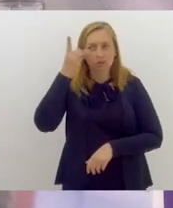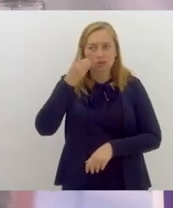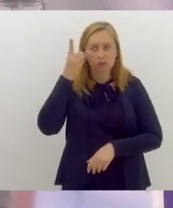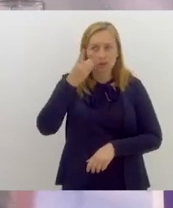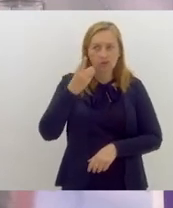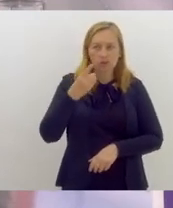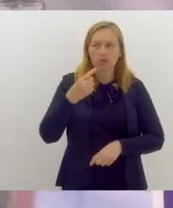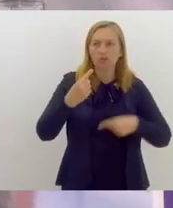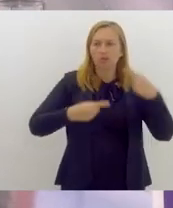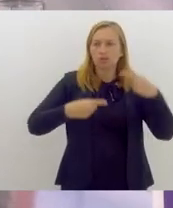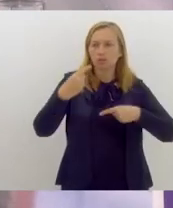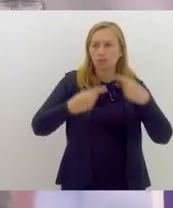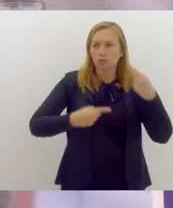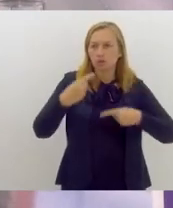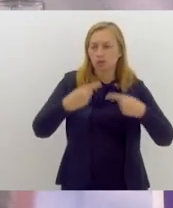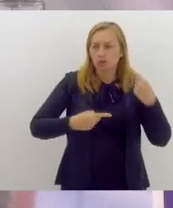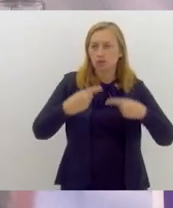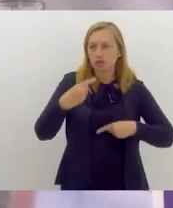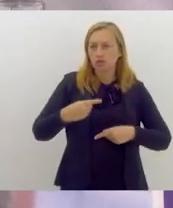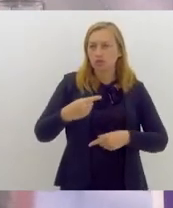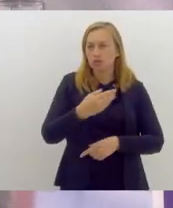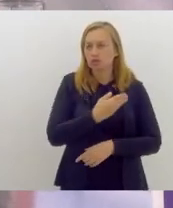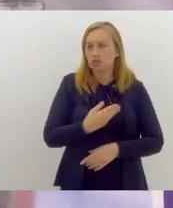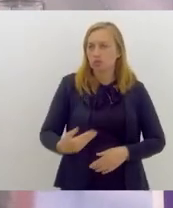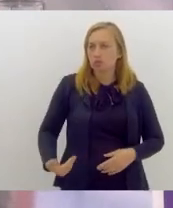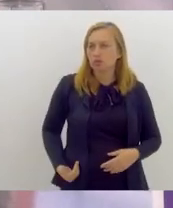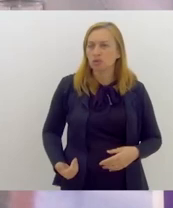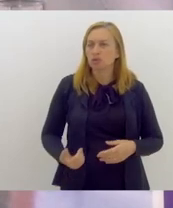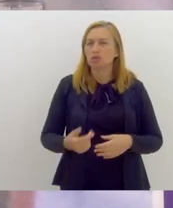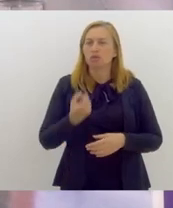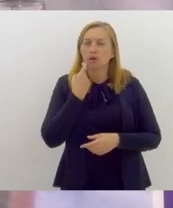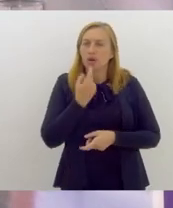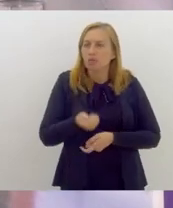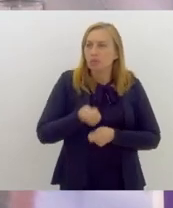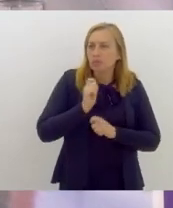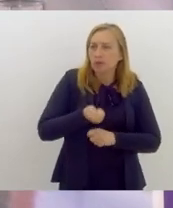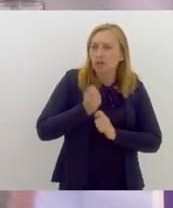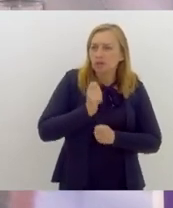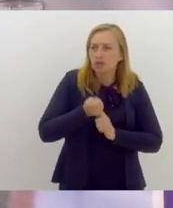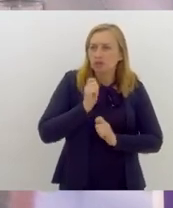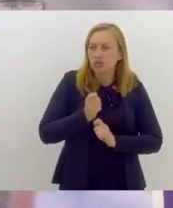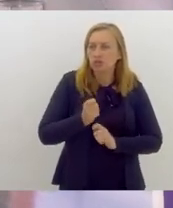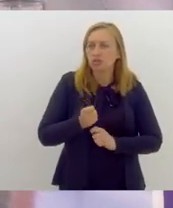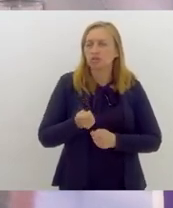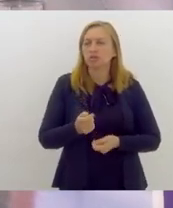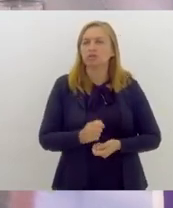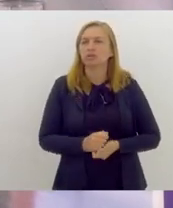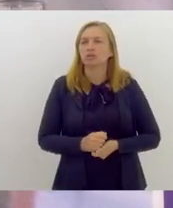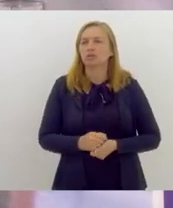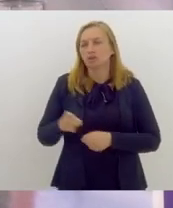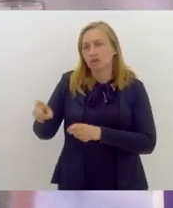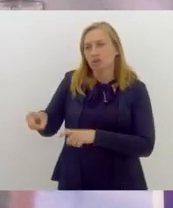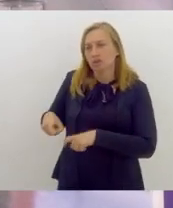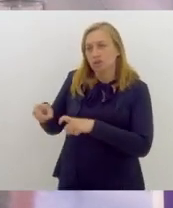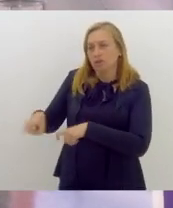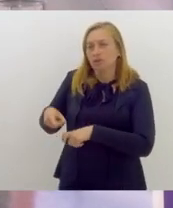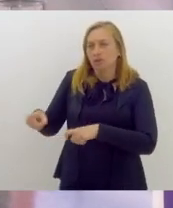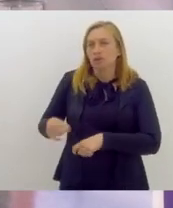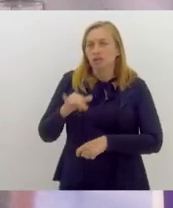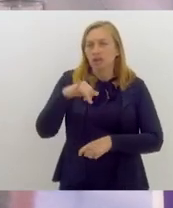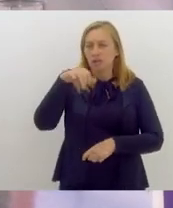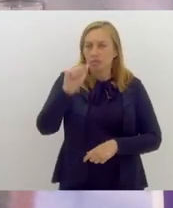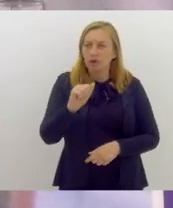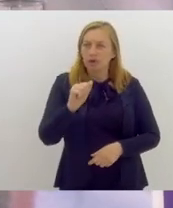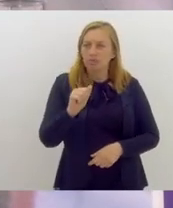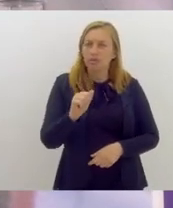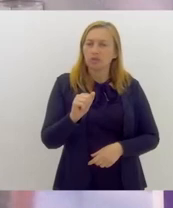de políticas públicas no que diz respeito a pesca que cultura tanto o Ibama quanto os órgãos estaduais e até